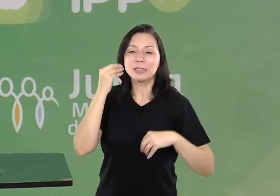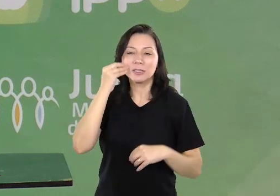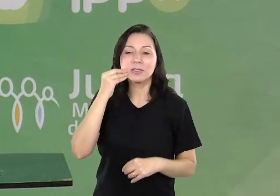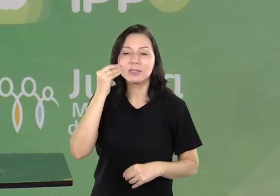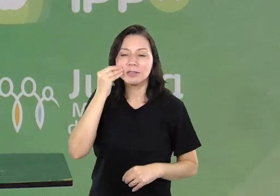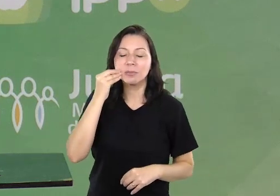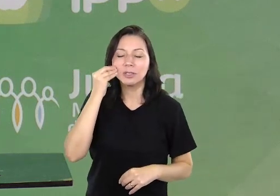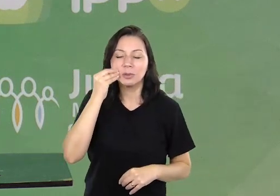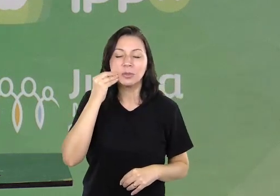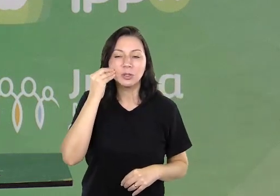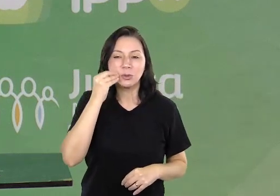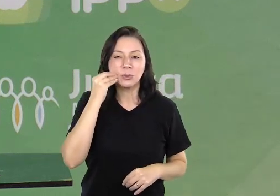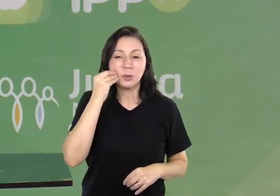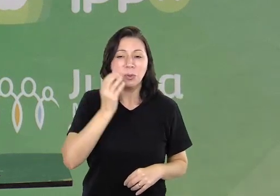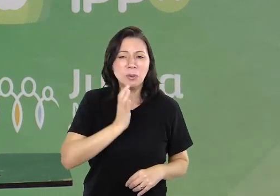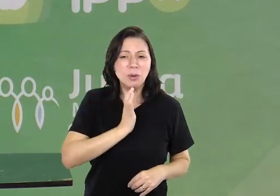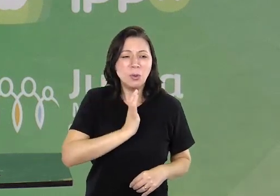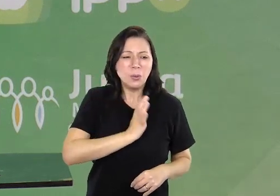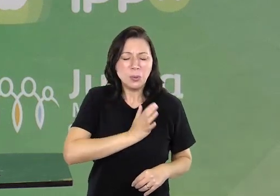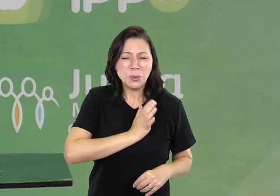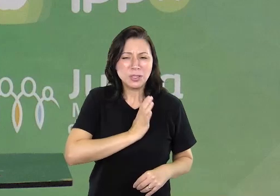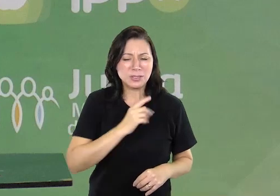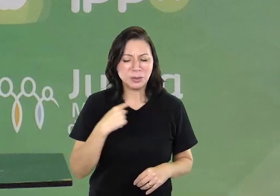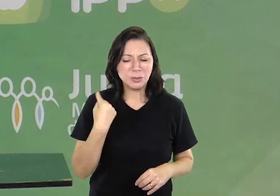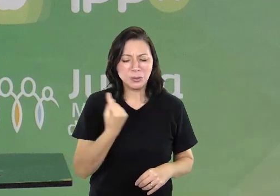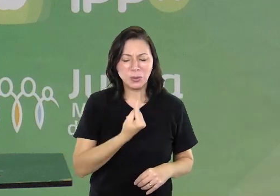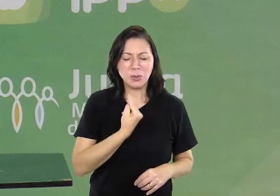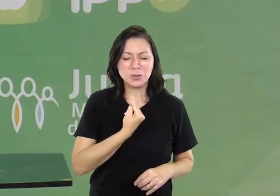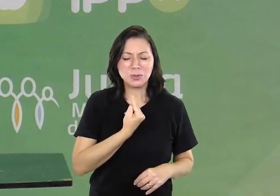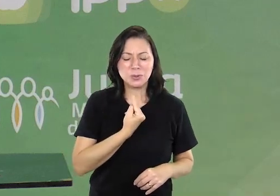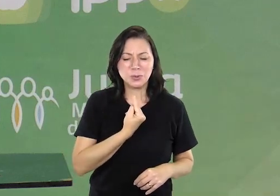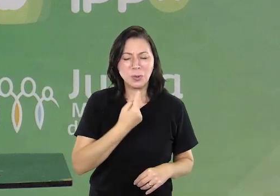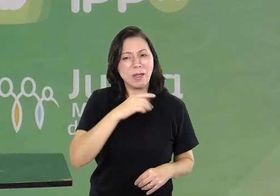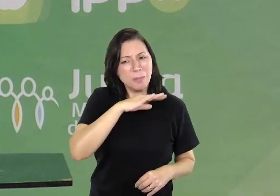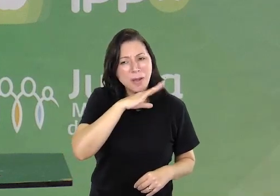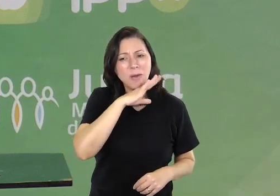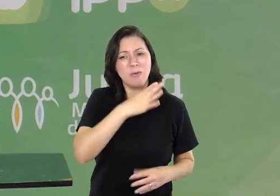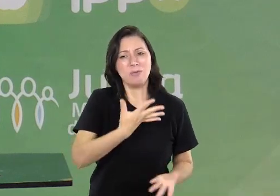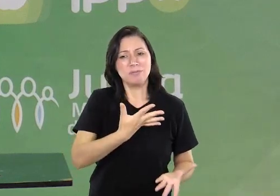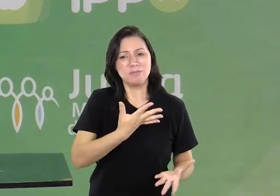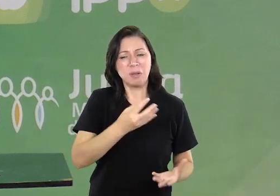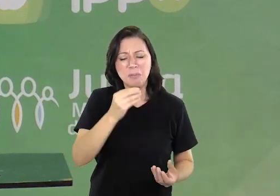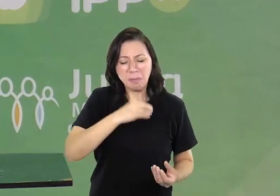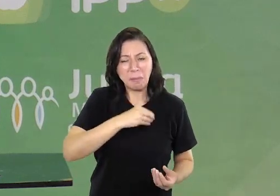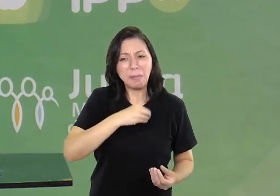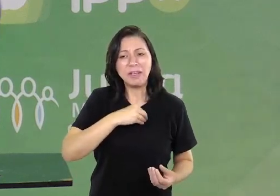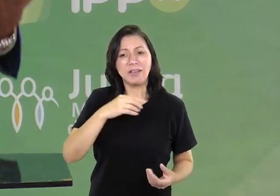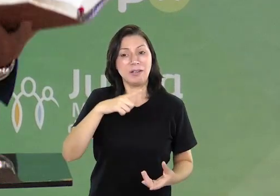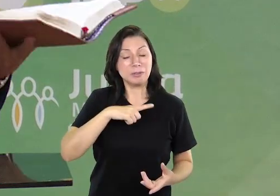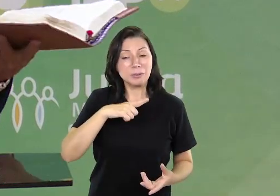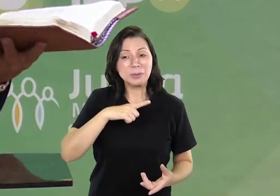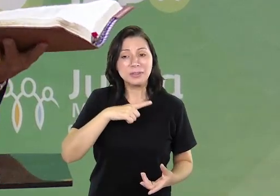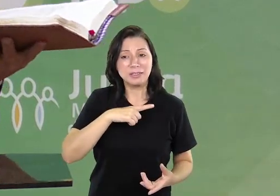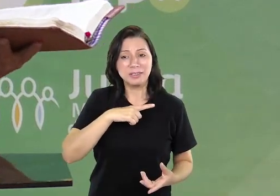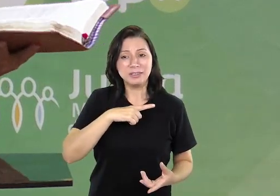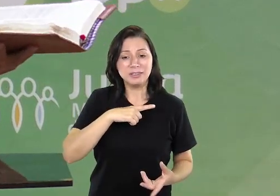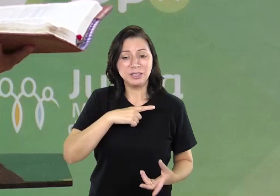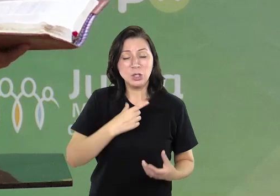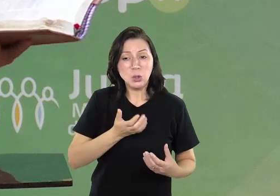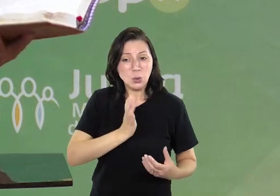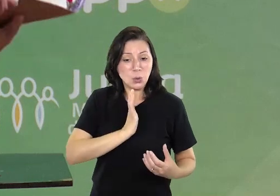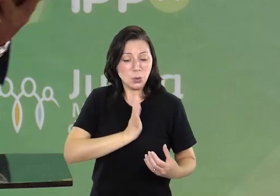perigosos proibidos pecaminosos é desesperadamente corrupto dali procede todos os maus desígnios